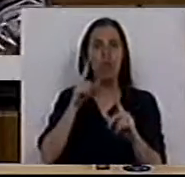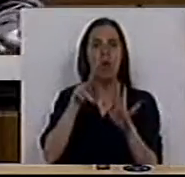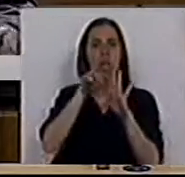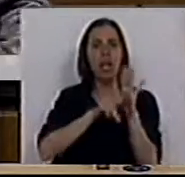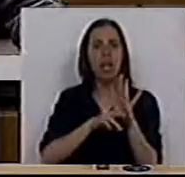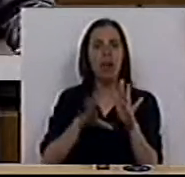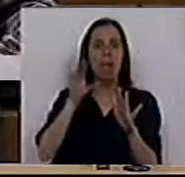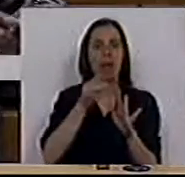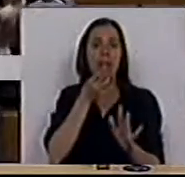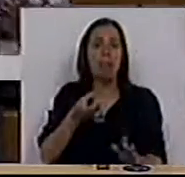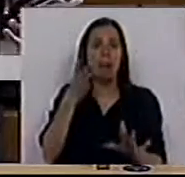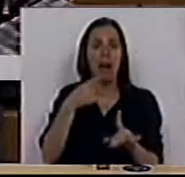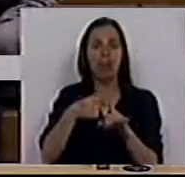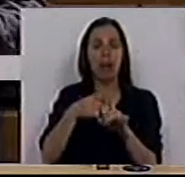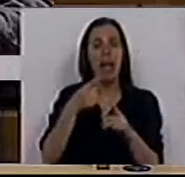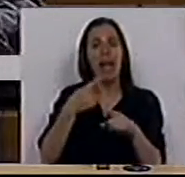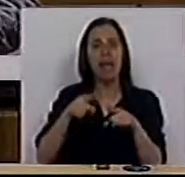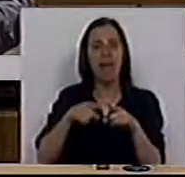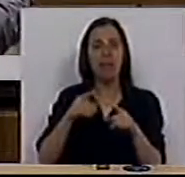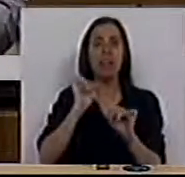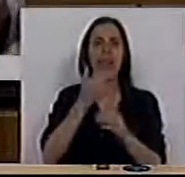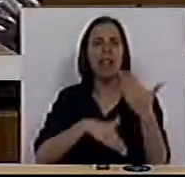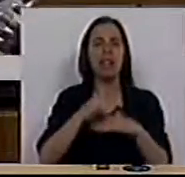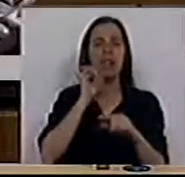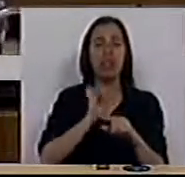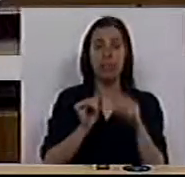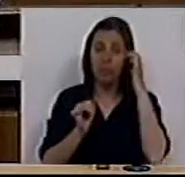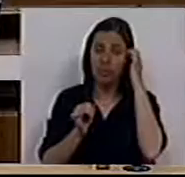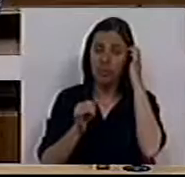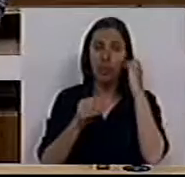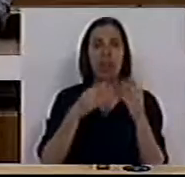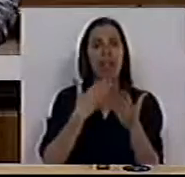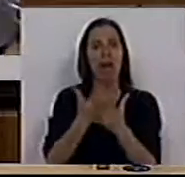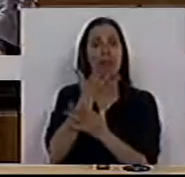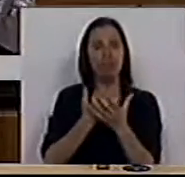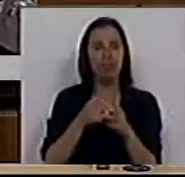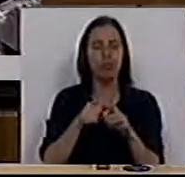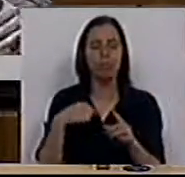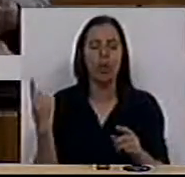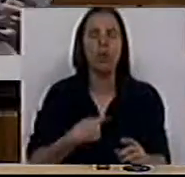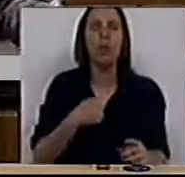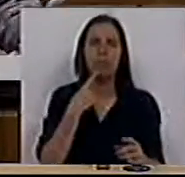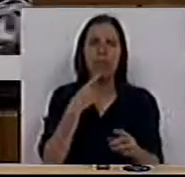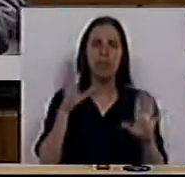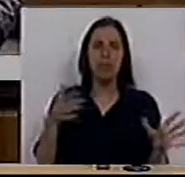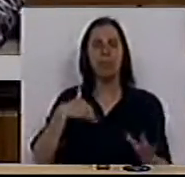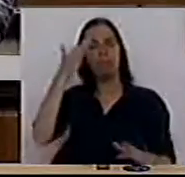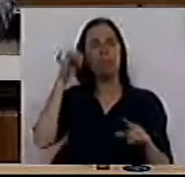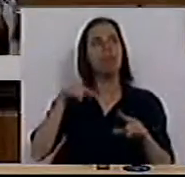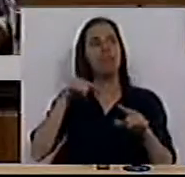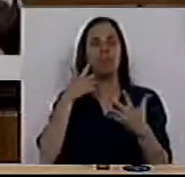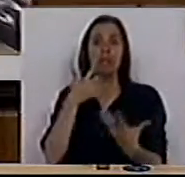um regime mais benéfico, que é o regime de crédito a deficientes, um regime de crédito bonificado. Todos nós percebemos, e eu creio que ficou